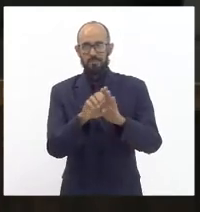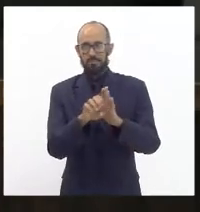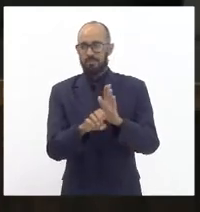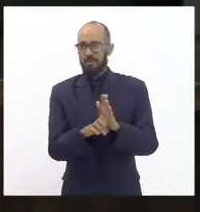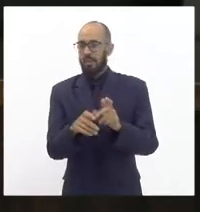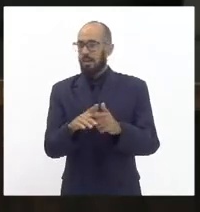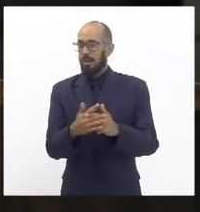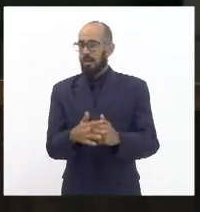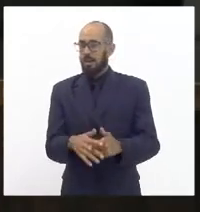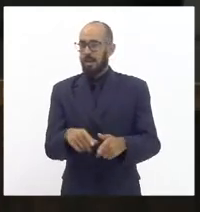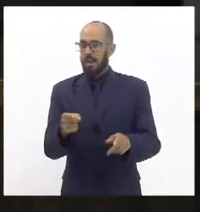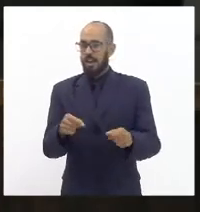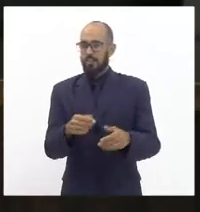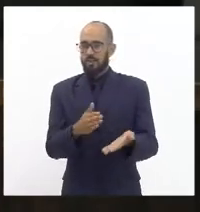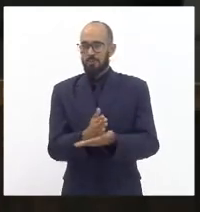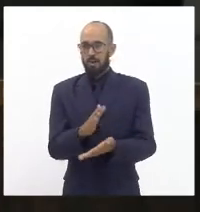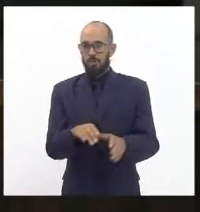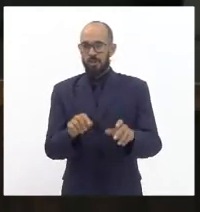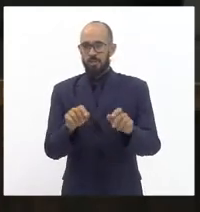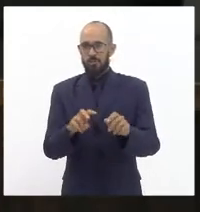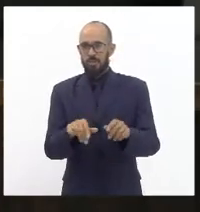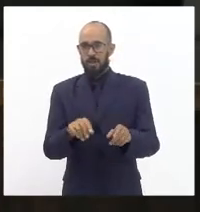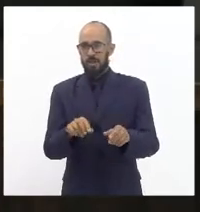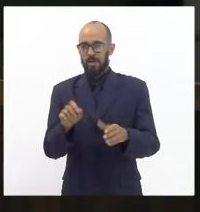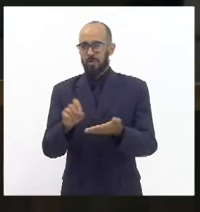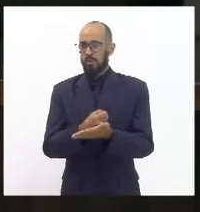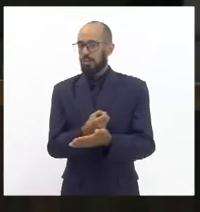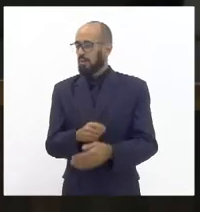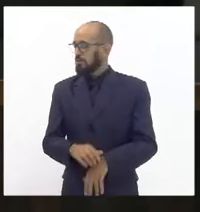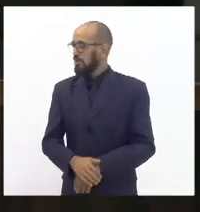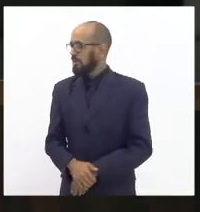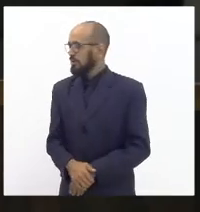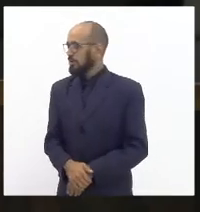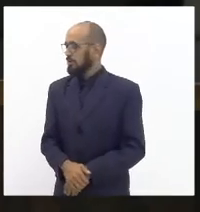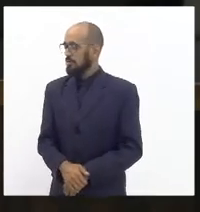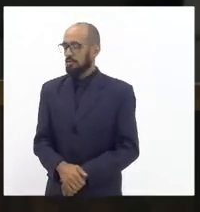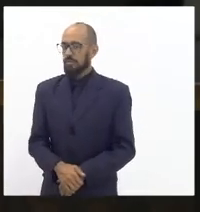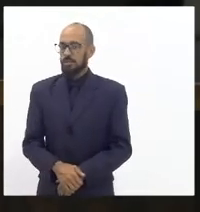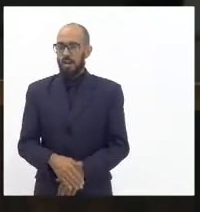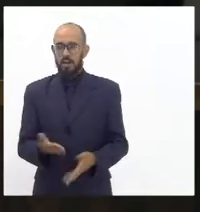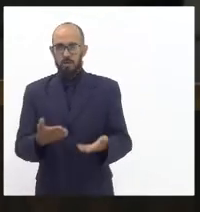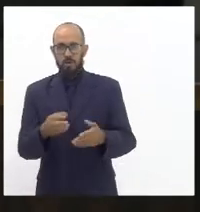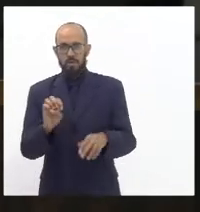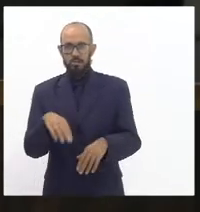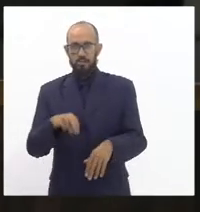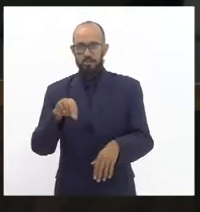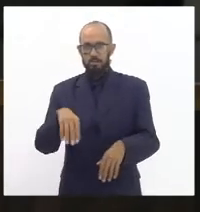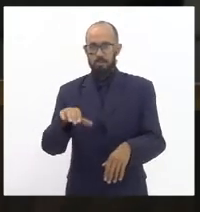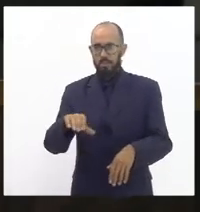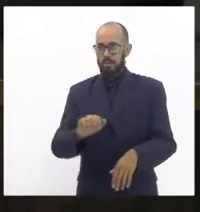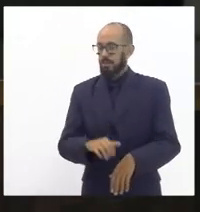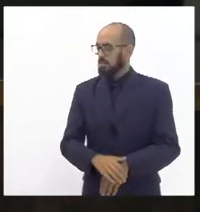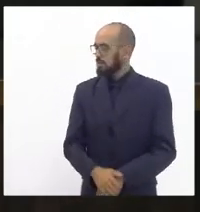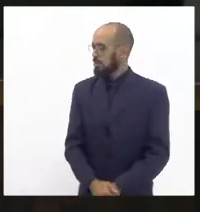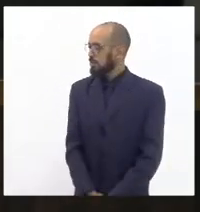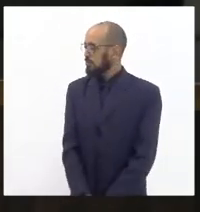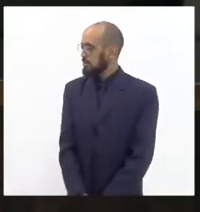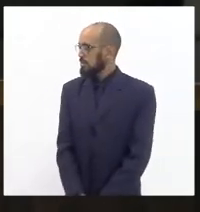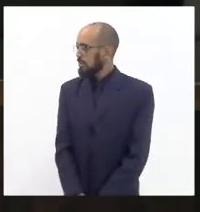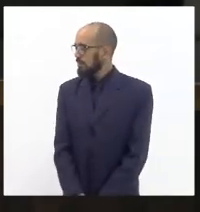se eu tiver aprovam permaneçam Como estão aprovado vai autógrafo Agora sim deputado Carlos minc por favor